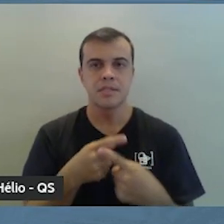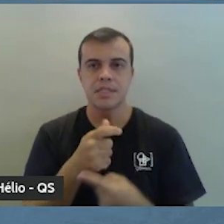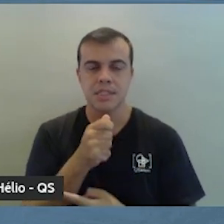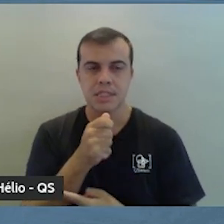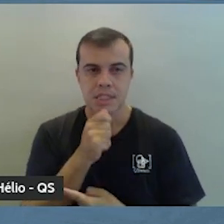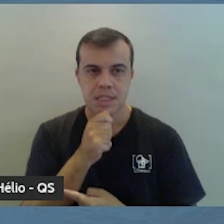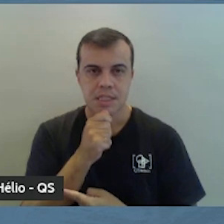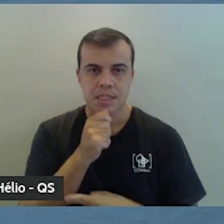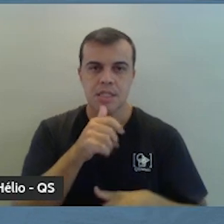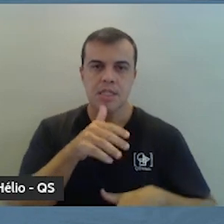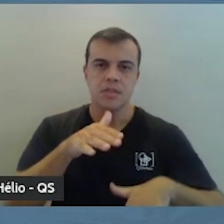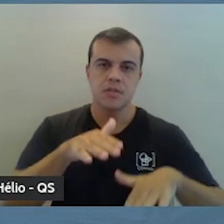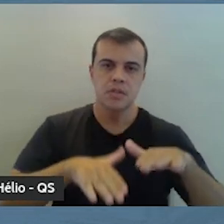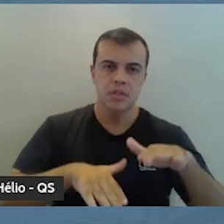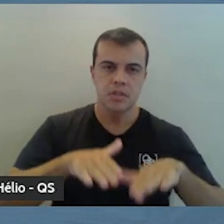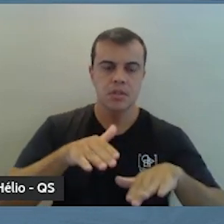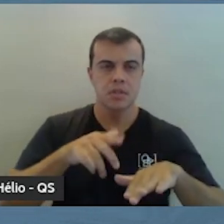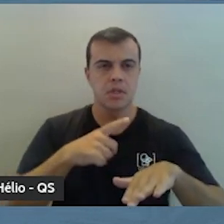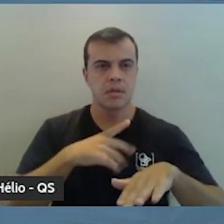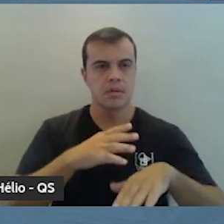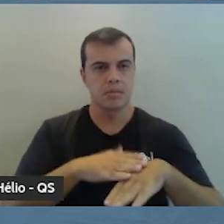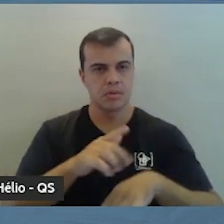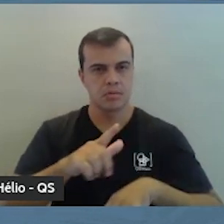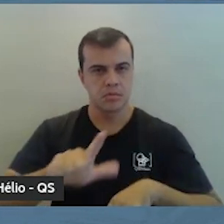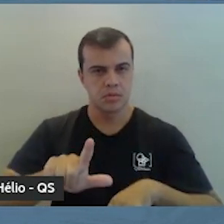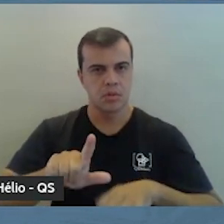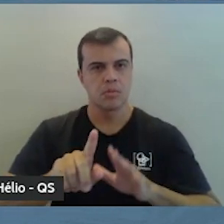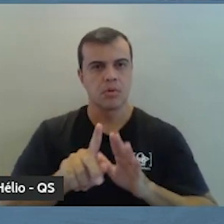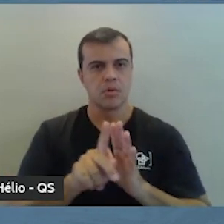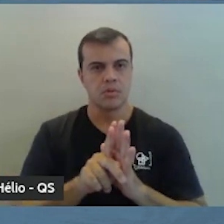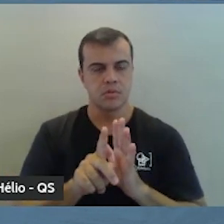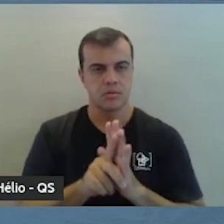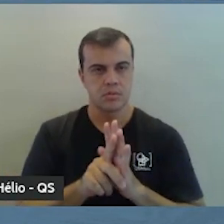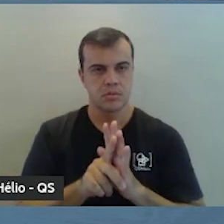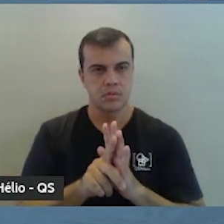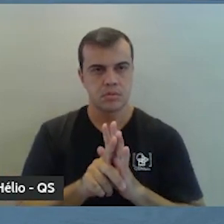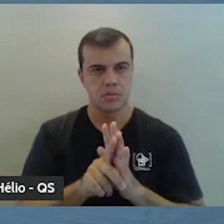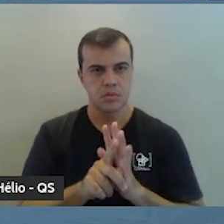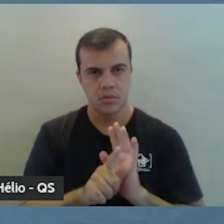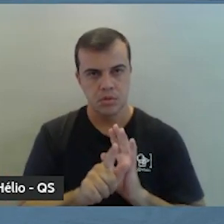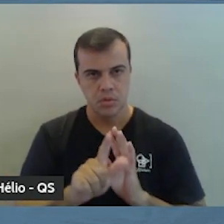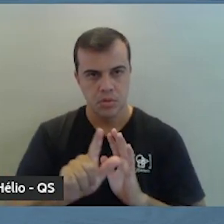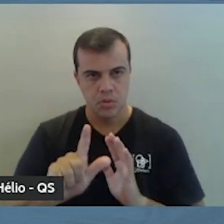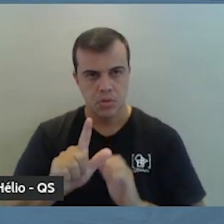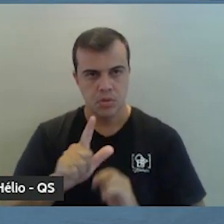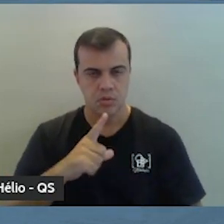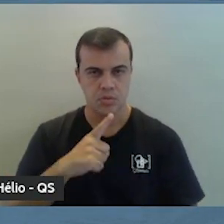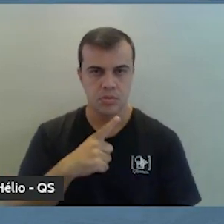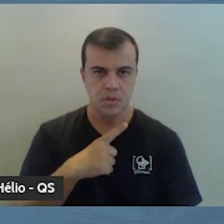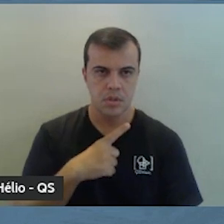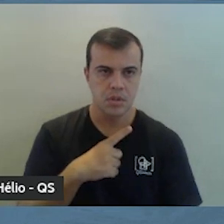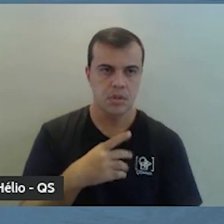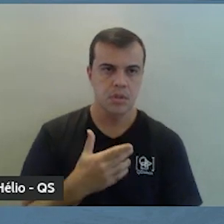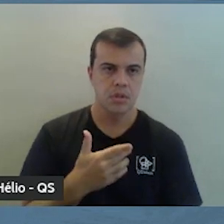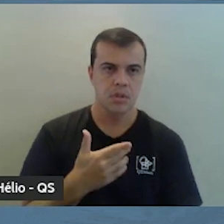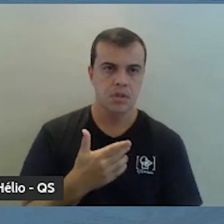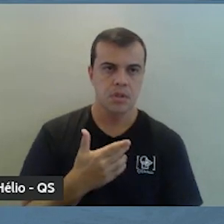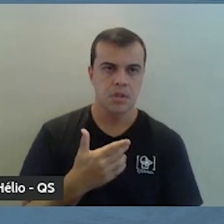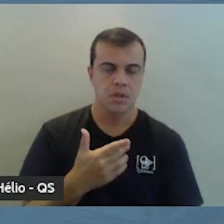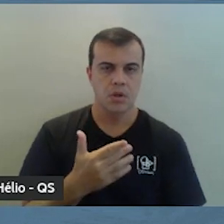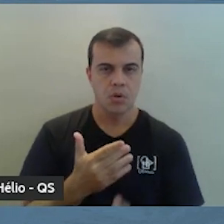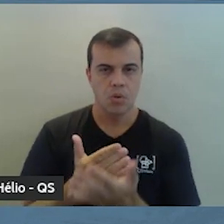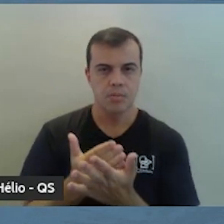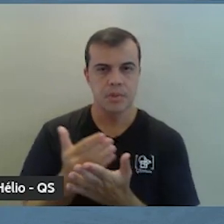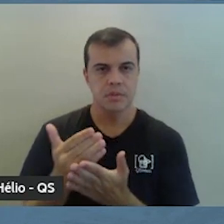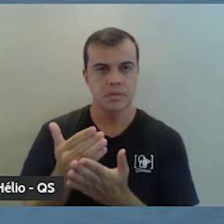que seja, mais uma vez, ainda que seja um movimento que tem por